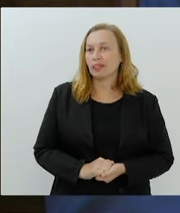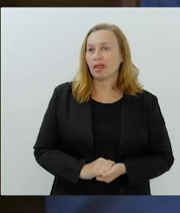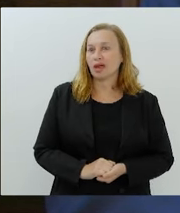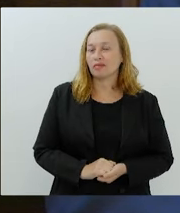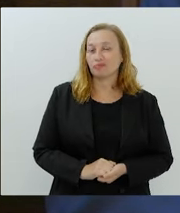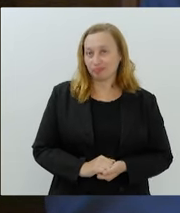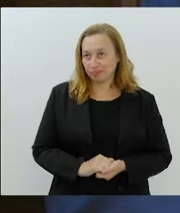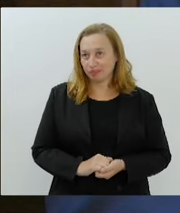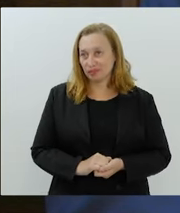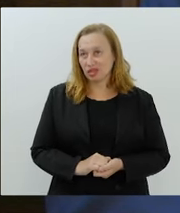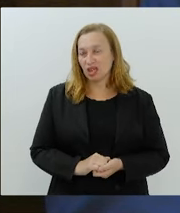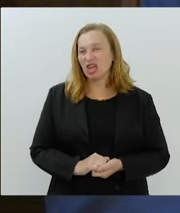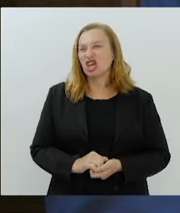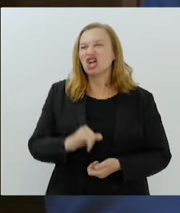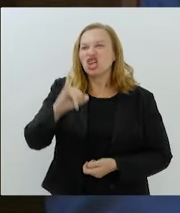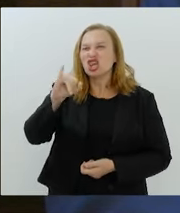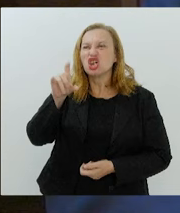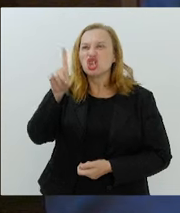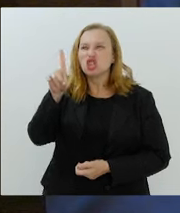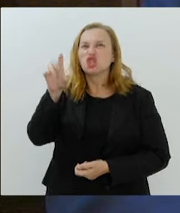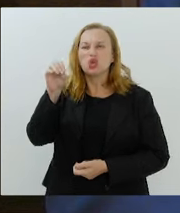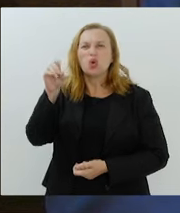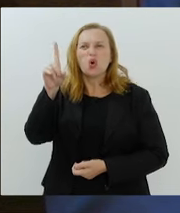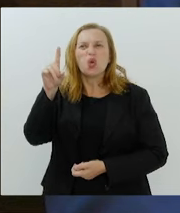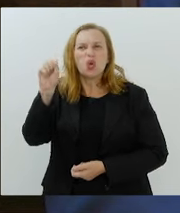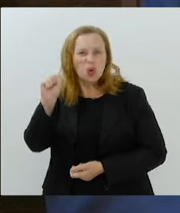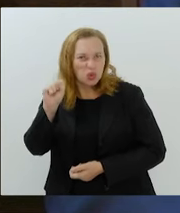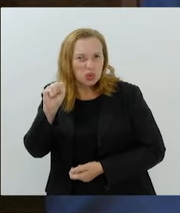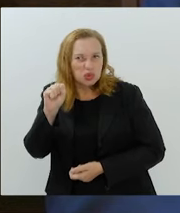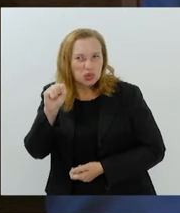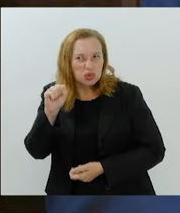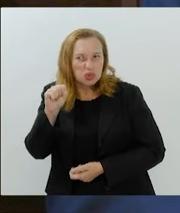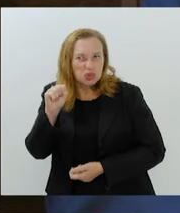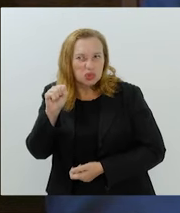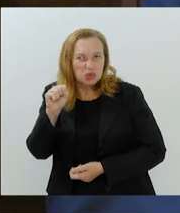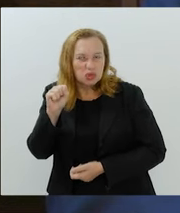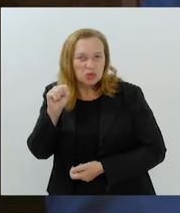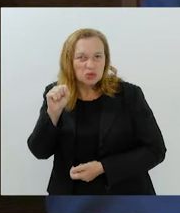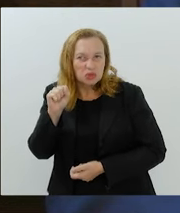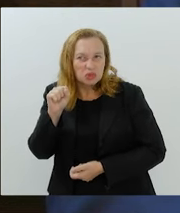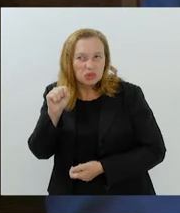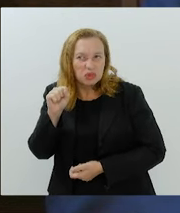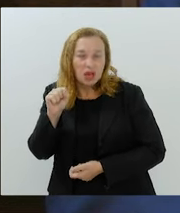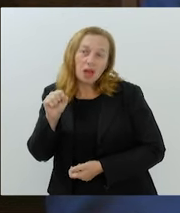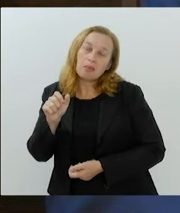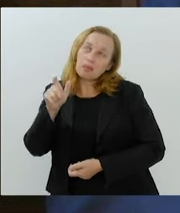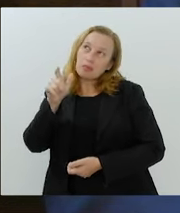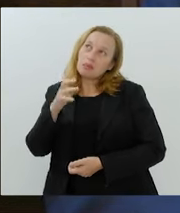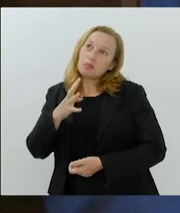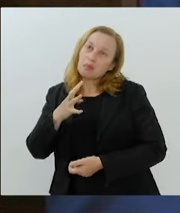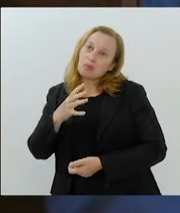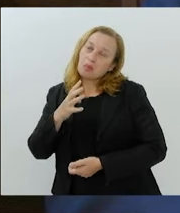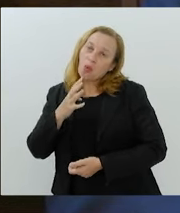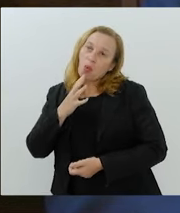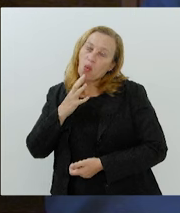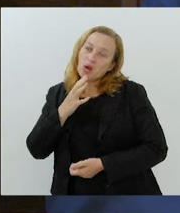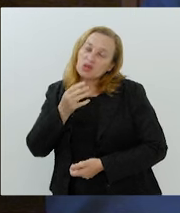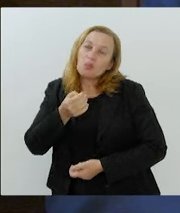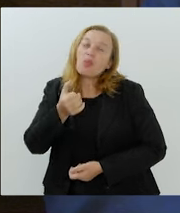ao longo do tempo. Você conhece um ídolo muito de perto e ele acaba caindo. E o